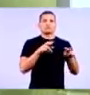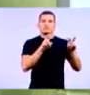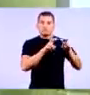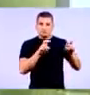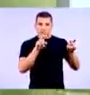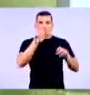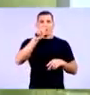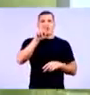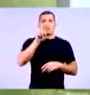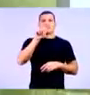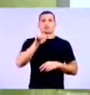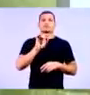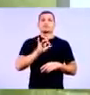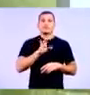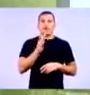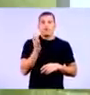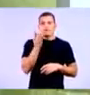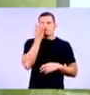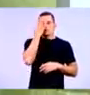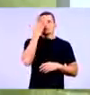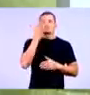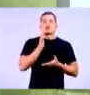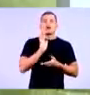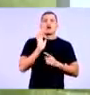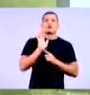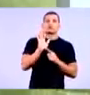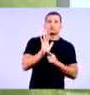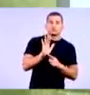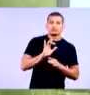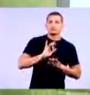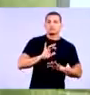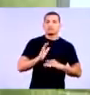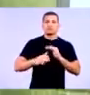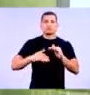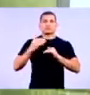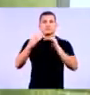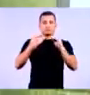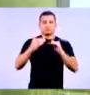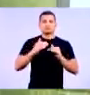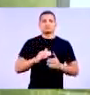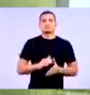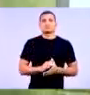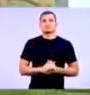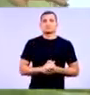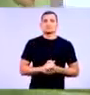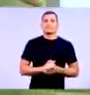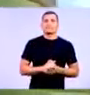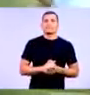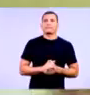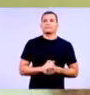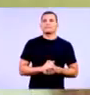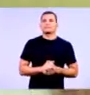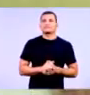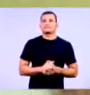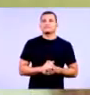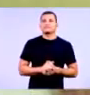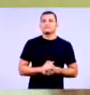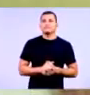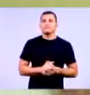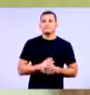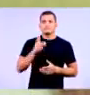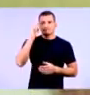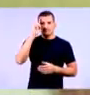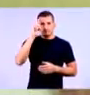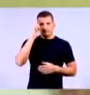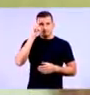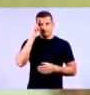mediadores, são facilitadores desse processo, como bem comentado e posto pela professora Sara. Considerações? Lembrando, professora, que